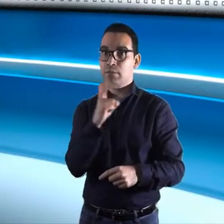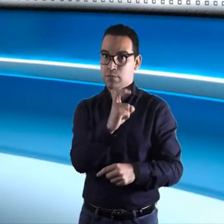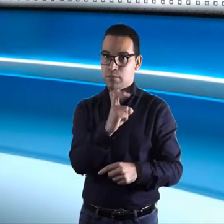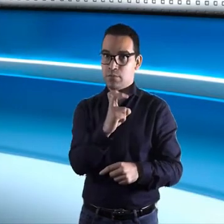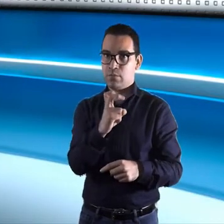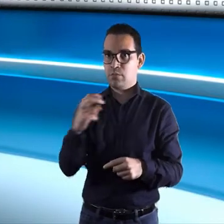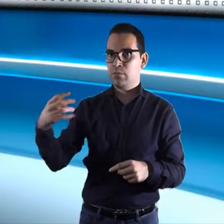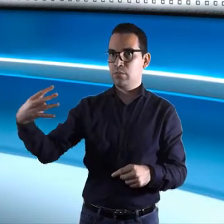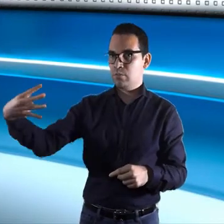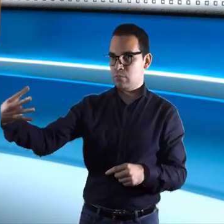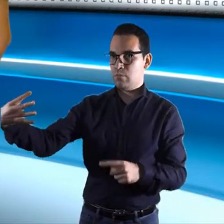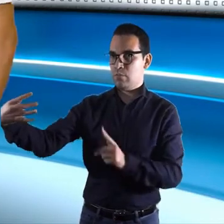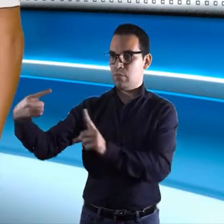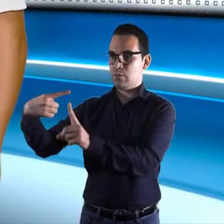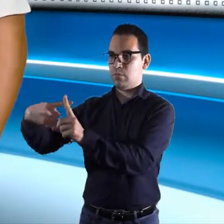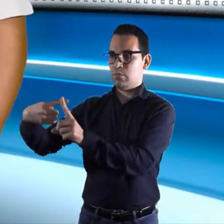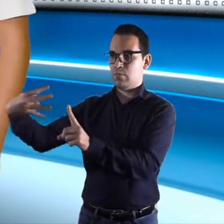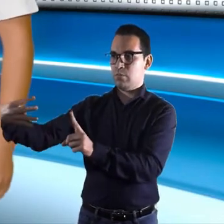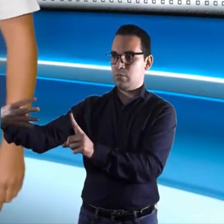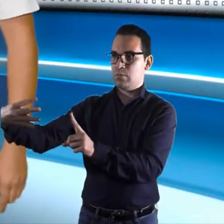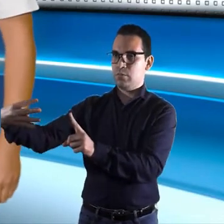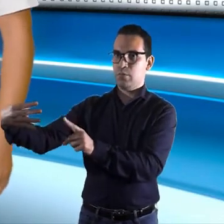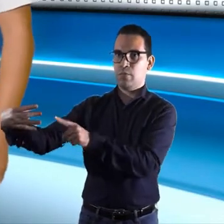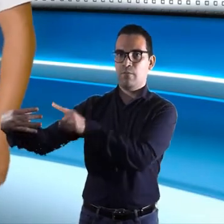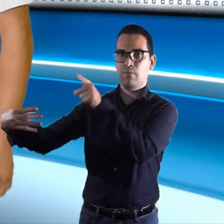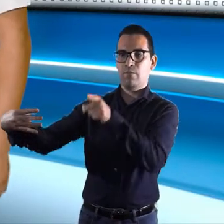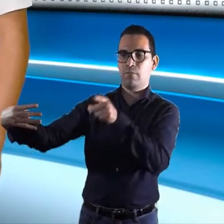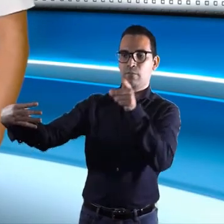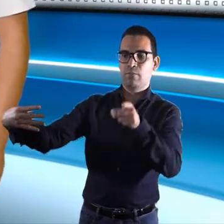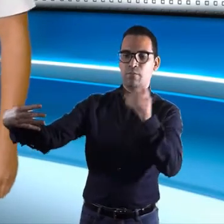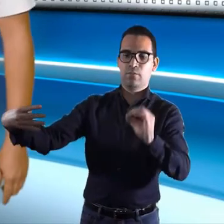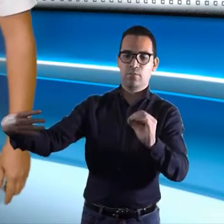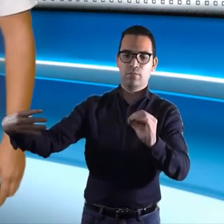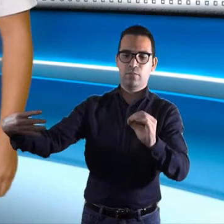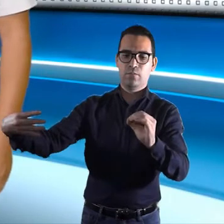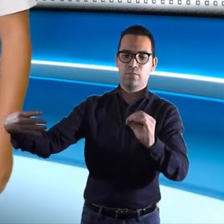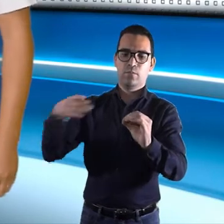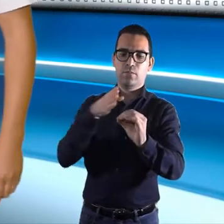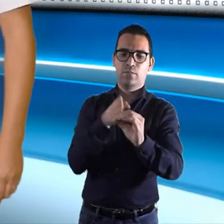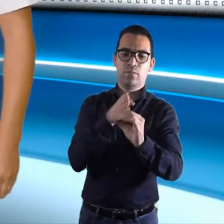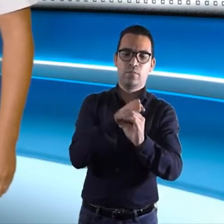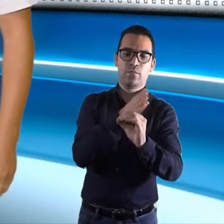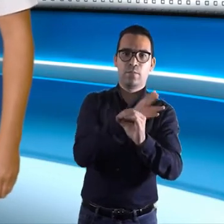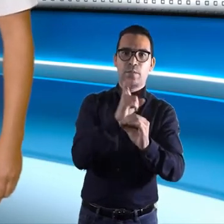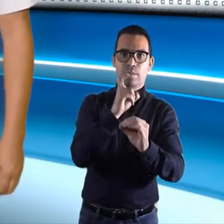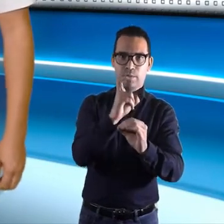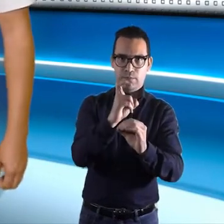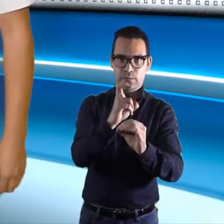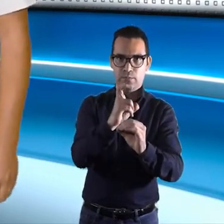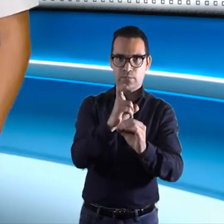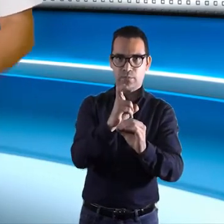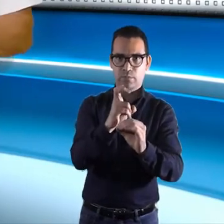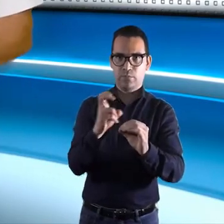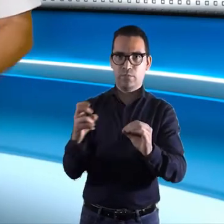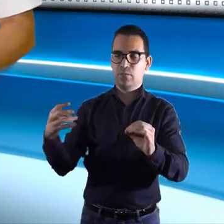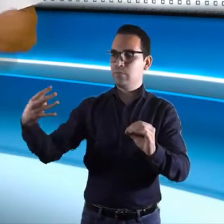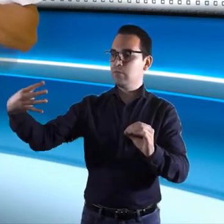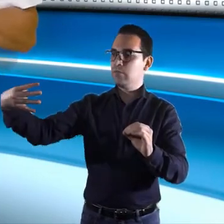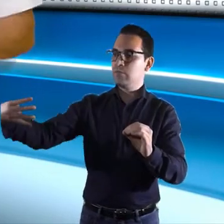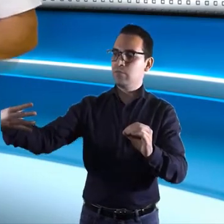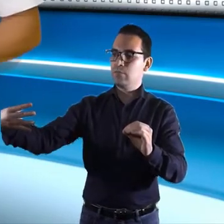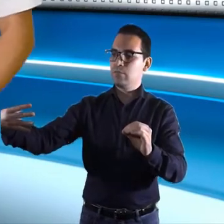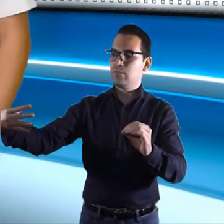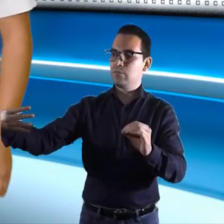então devemos andar 5 casas para a esquerda. E chegamos na casa do